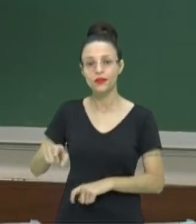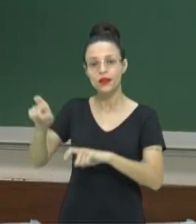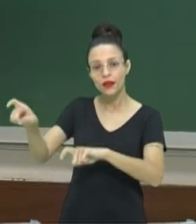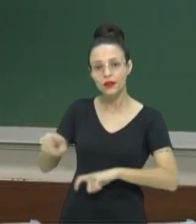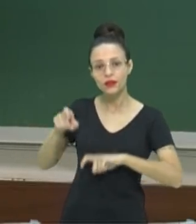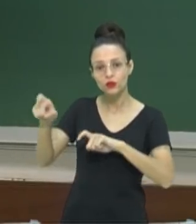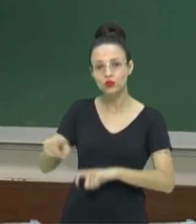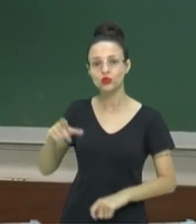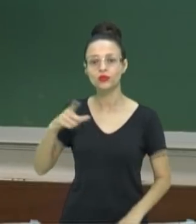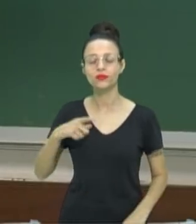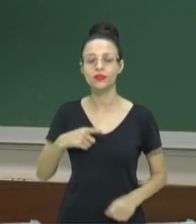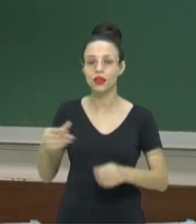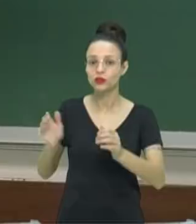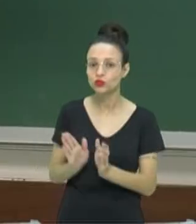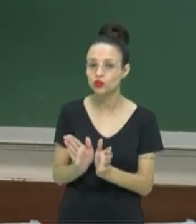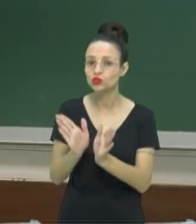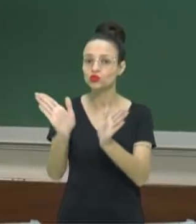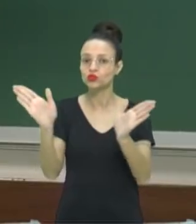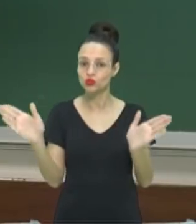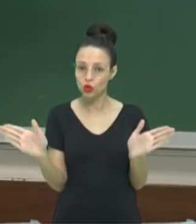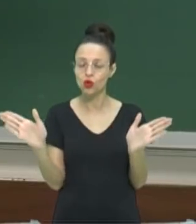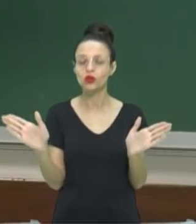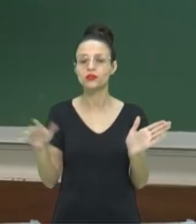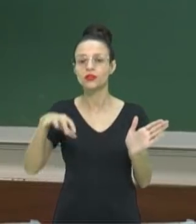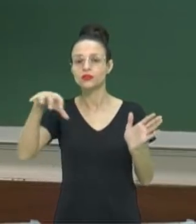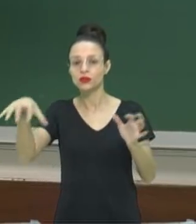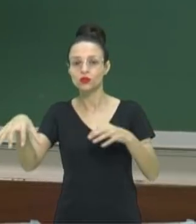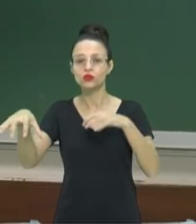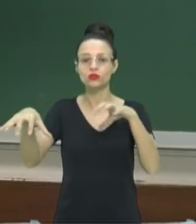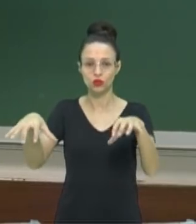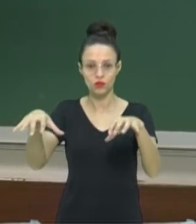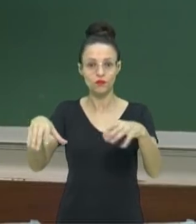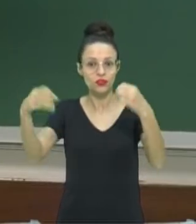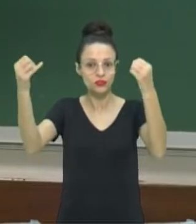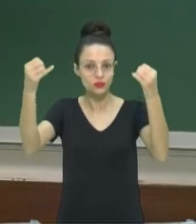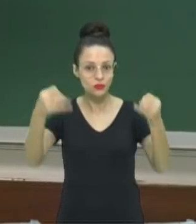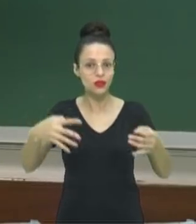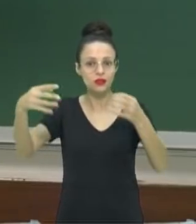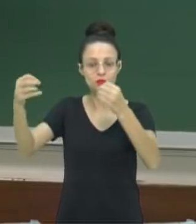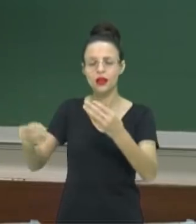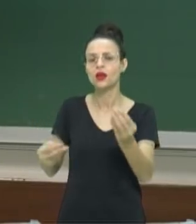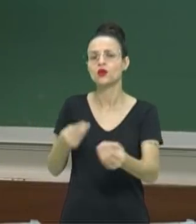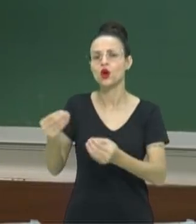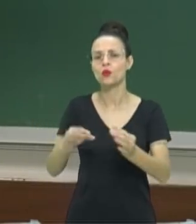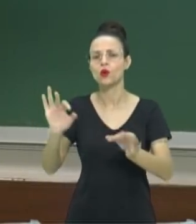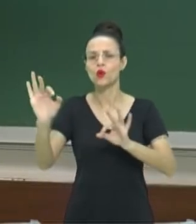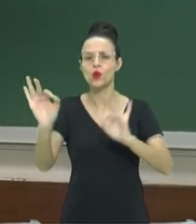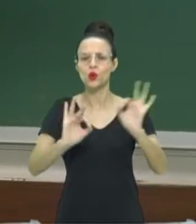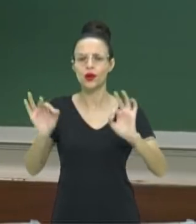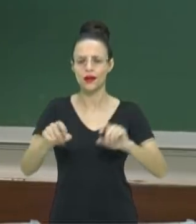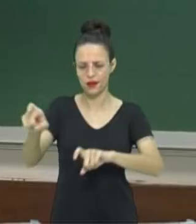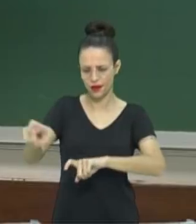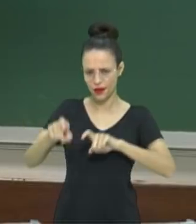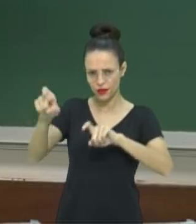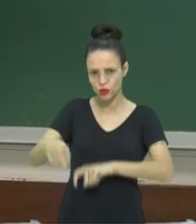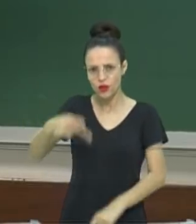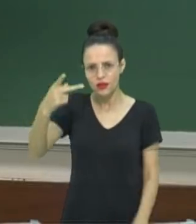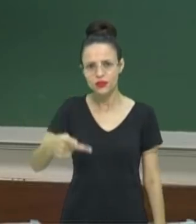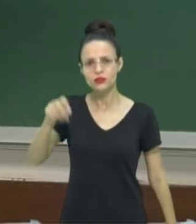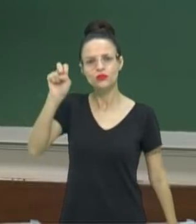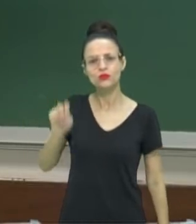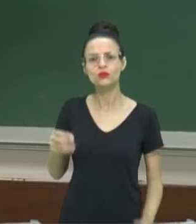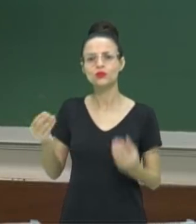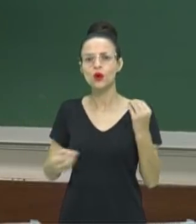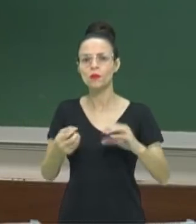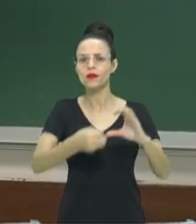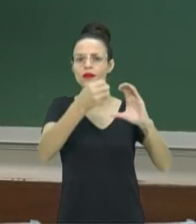distribui em dois diversificados setores que nós vamos conhecer agora. Então, como está organizada a agricultura da região sul?